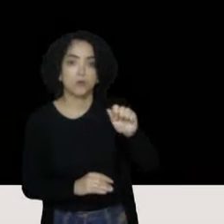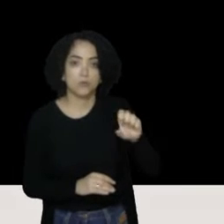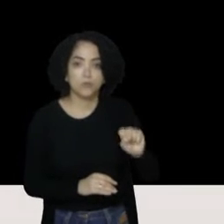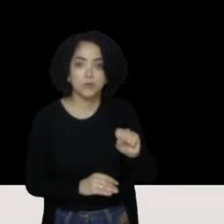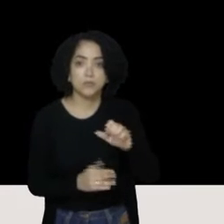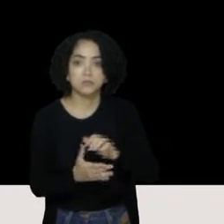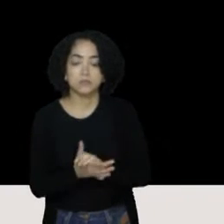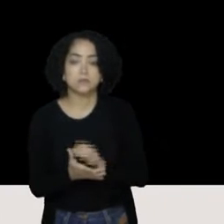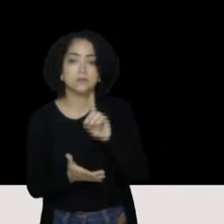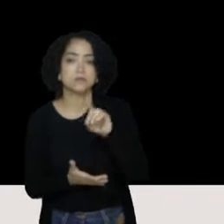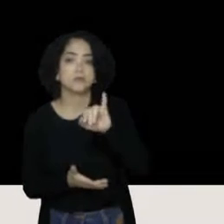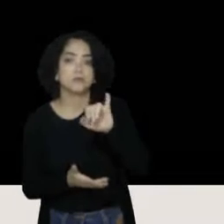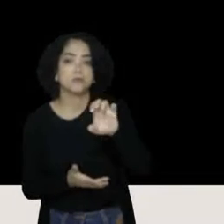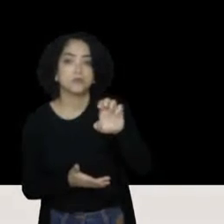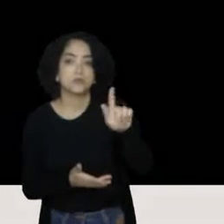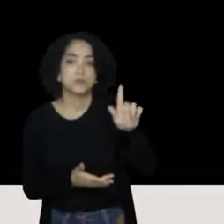Robert